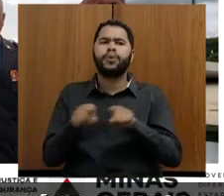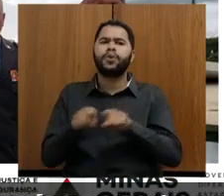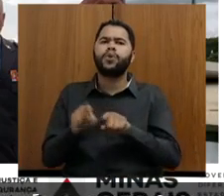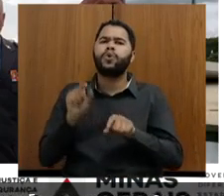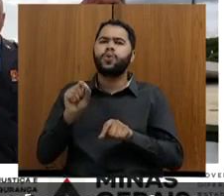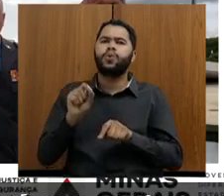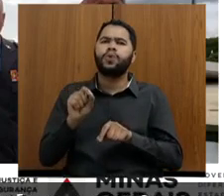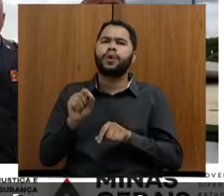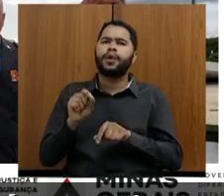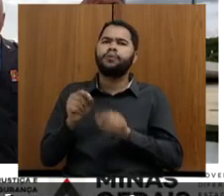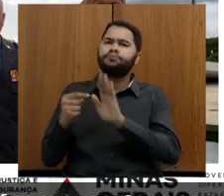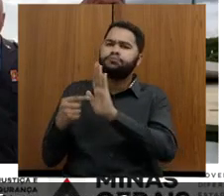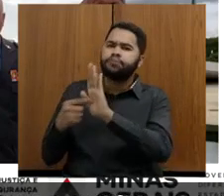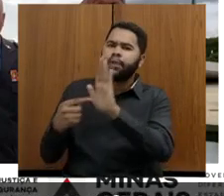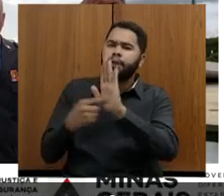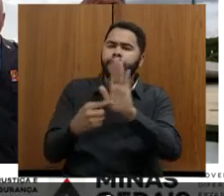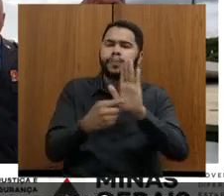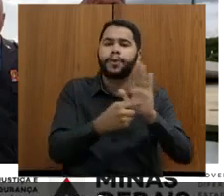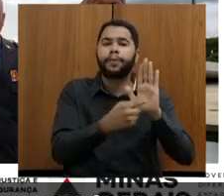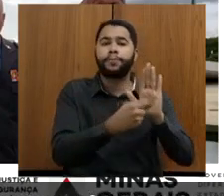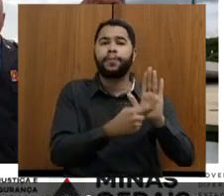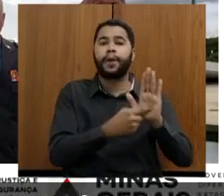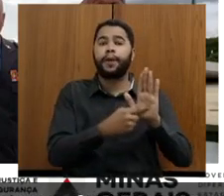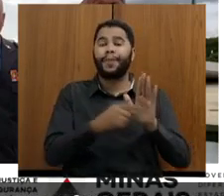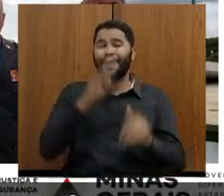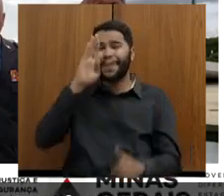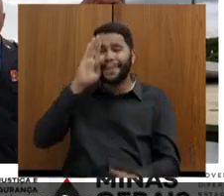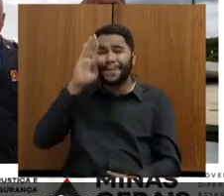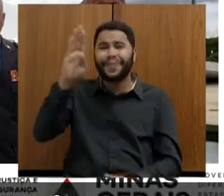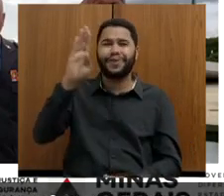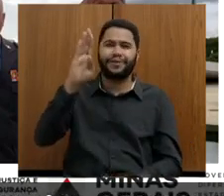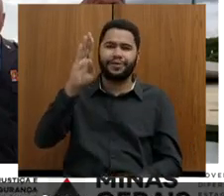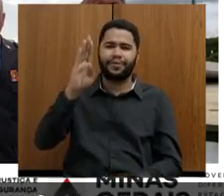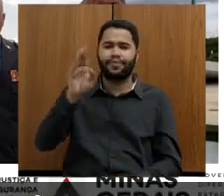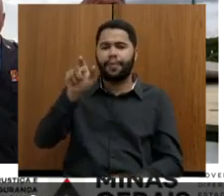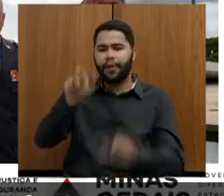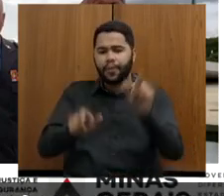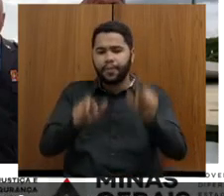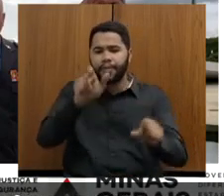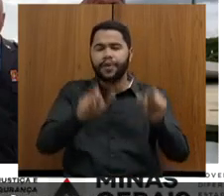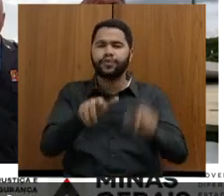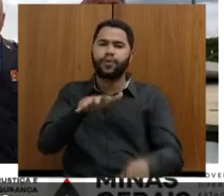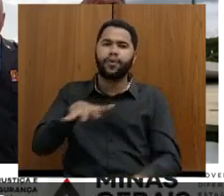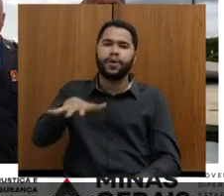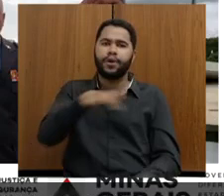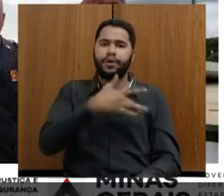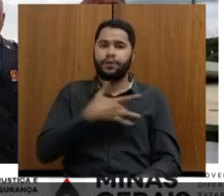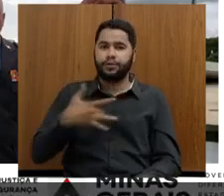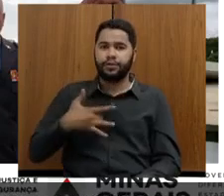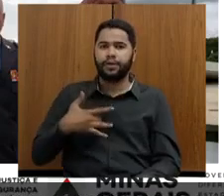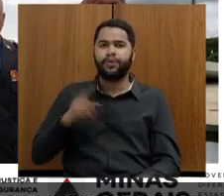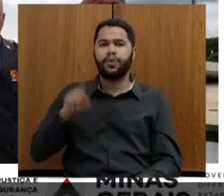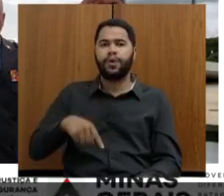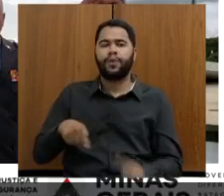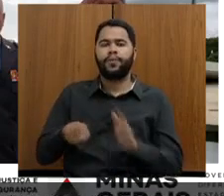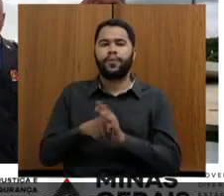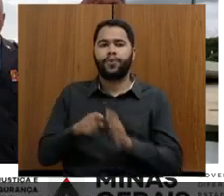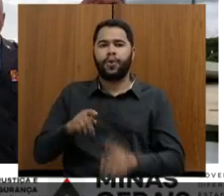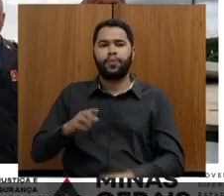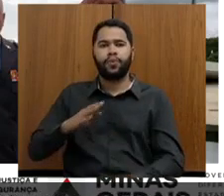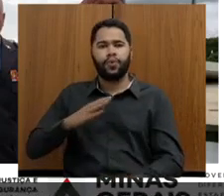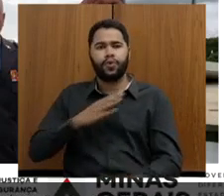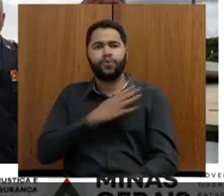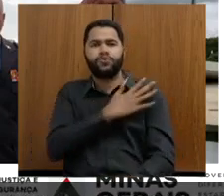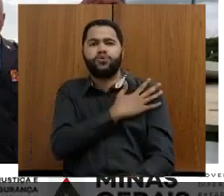conhecimento dos principais atores do Ministério da Saúde aquele momento General pazuello e